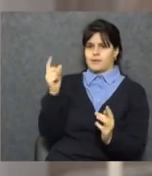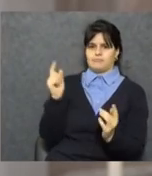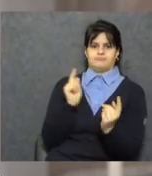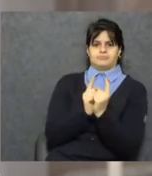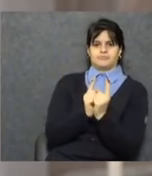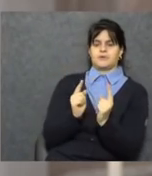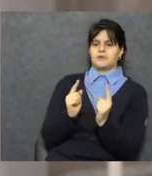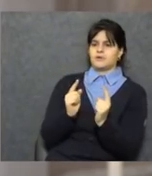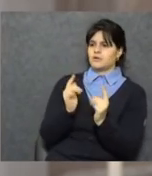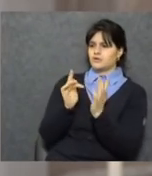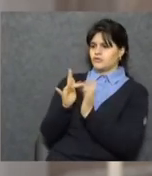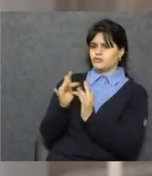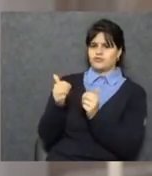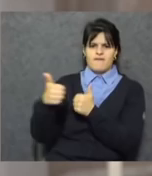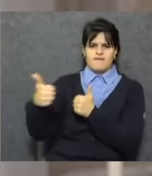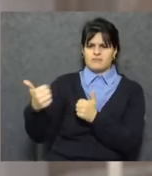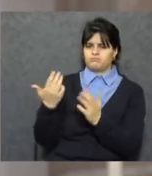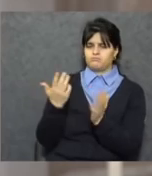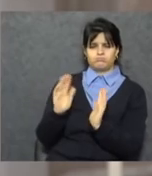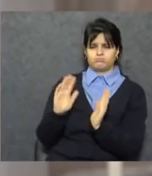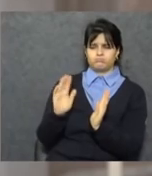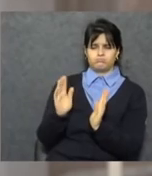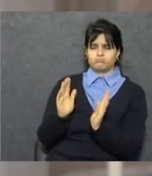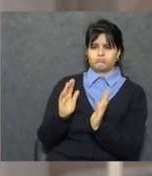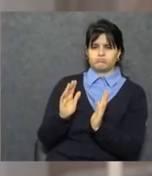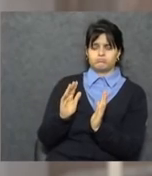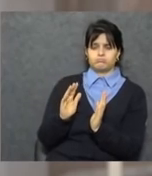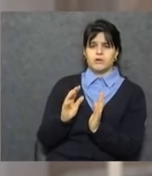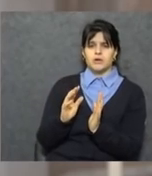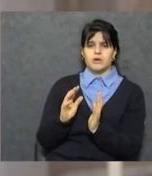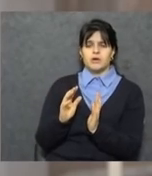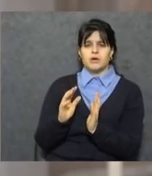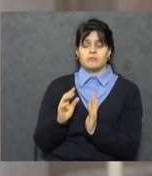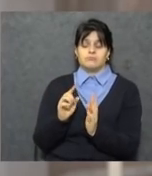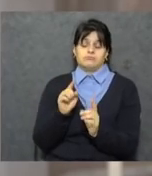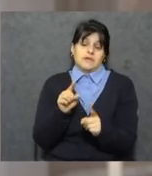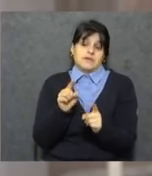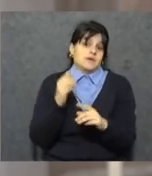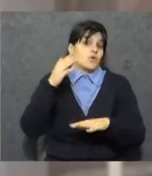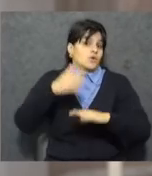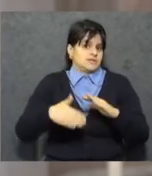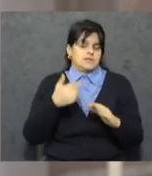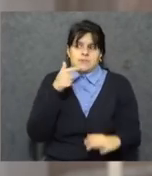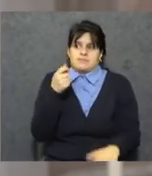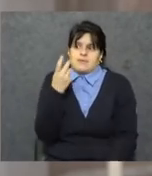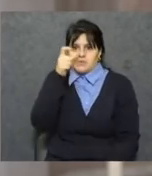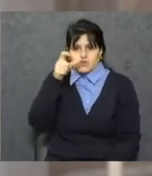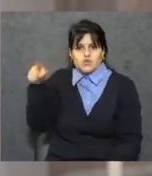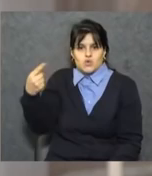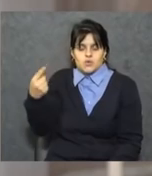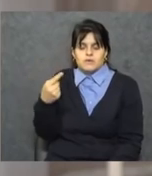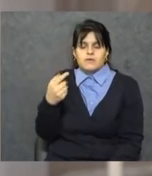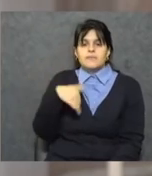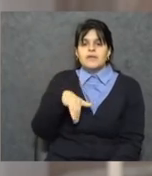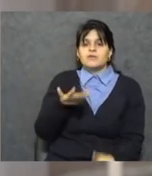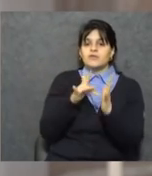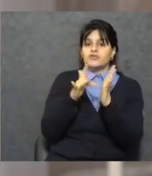não se afasta nem o afasta, como seria de esperar, como Jesus faz algo